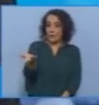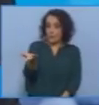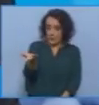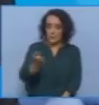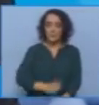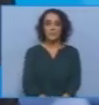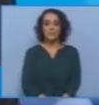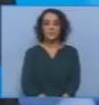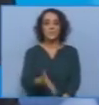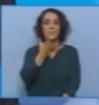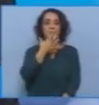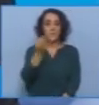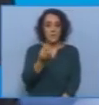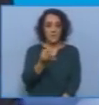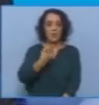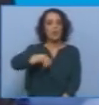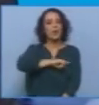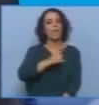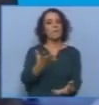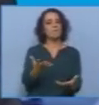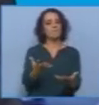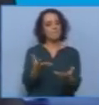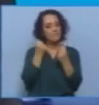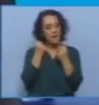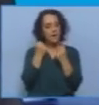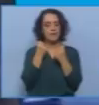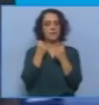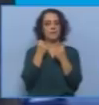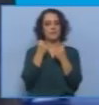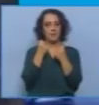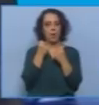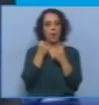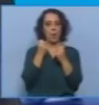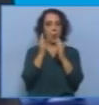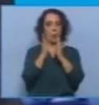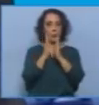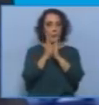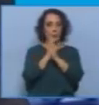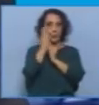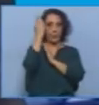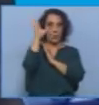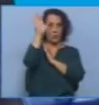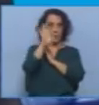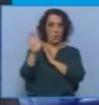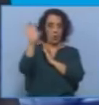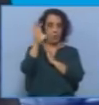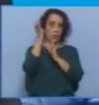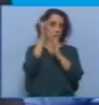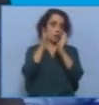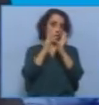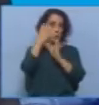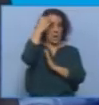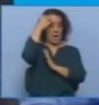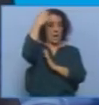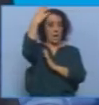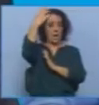E, naturalmente, que nós queremos passar o modo como Deus nos governa, como Jesus Cristo é Rei,